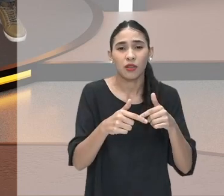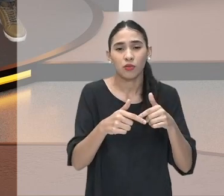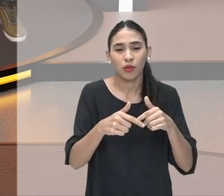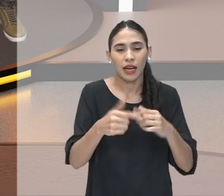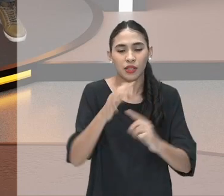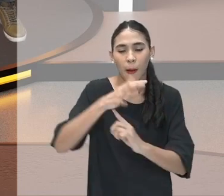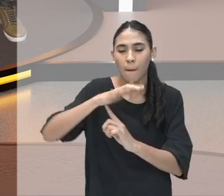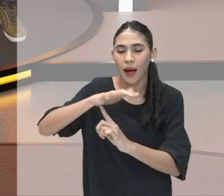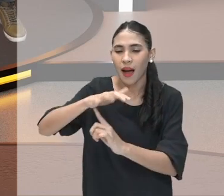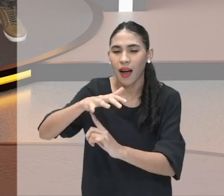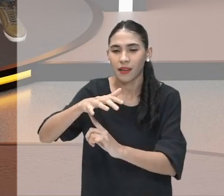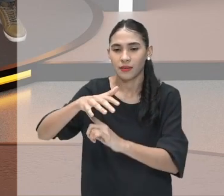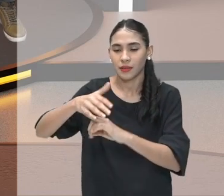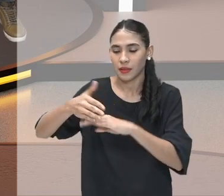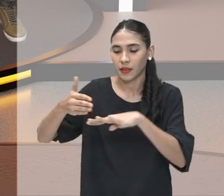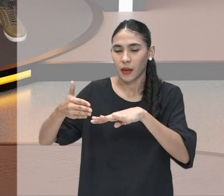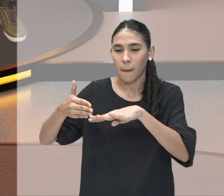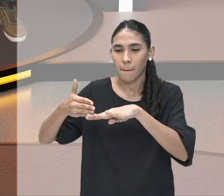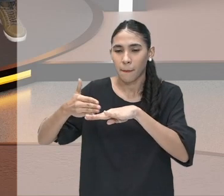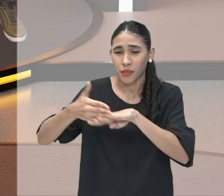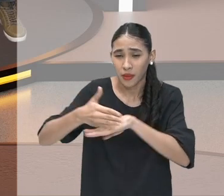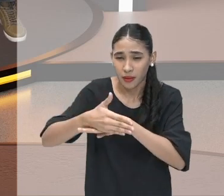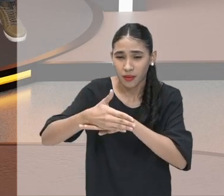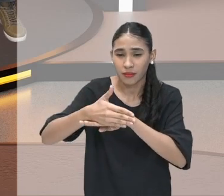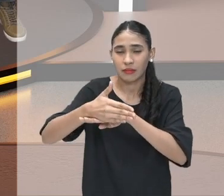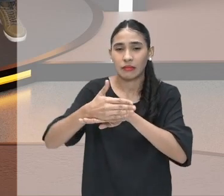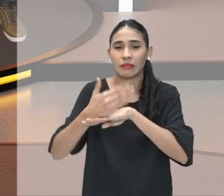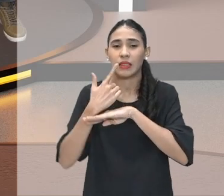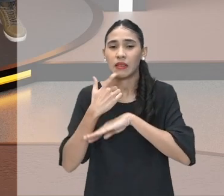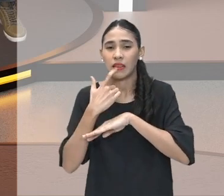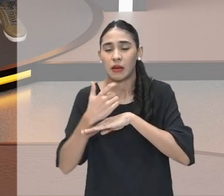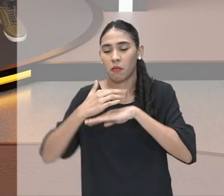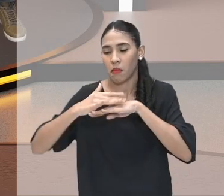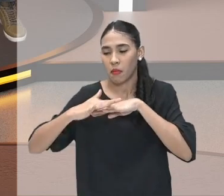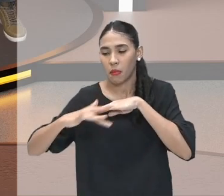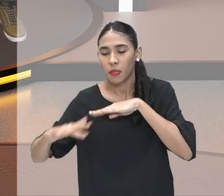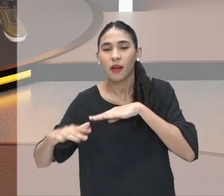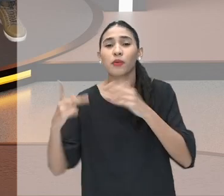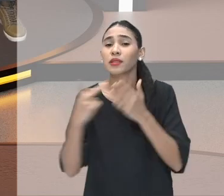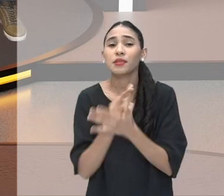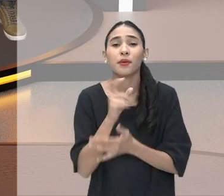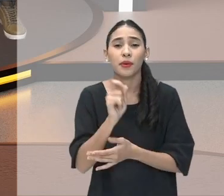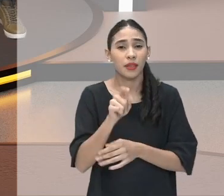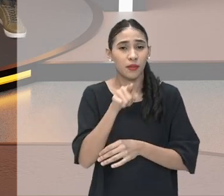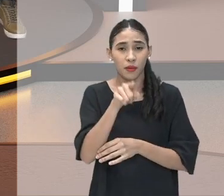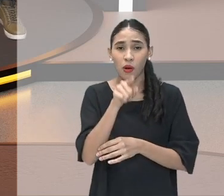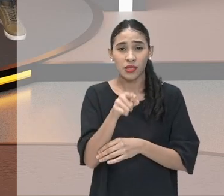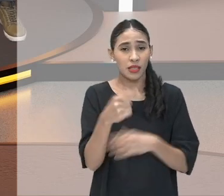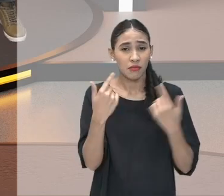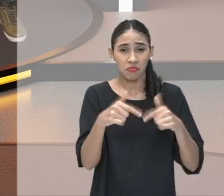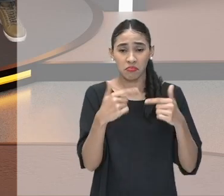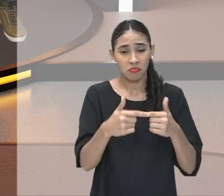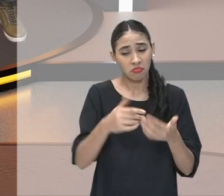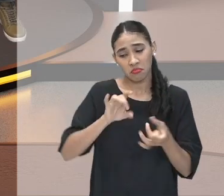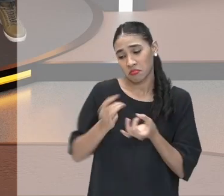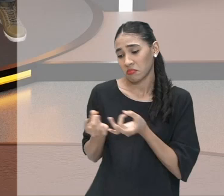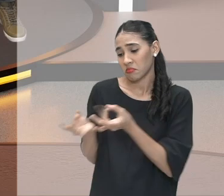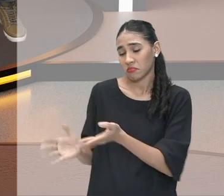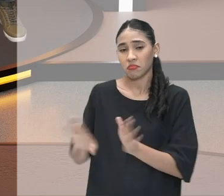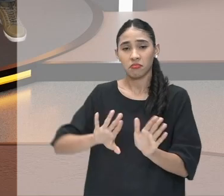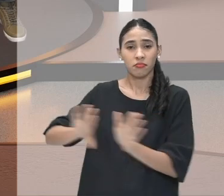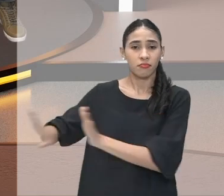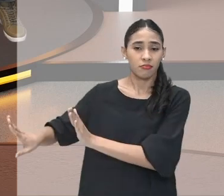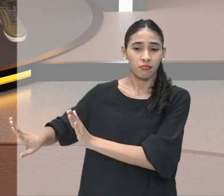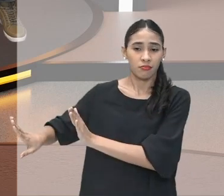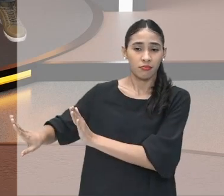prensa, cortava a mão, ficava maneta, o que acontecia? Você não podia mais trabalhar, simplesmente você era